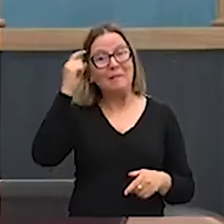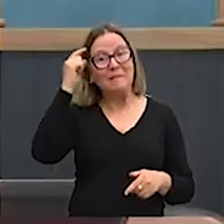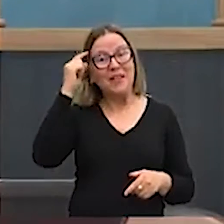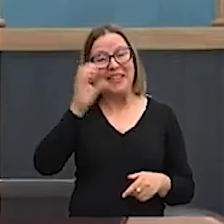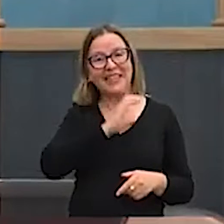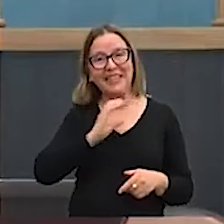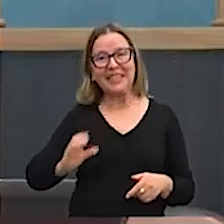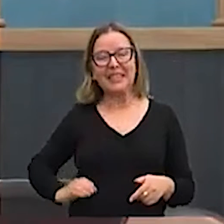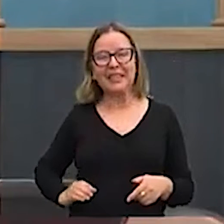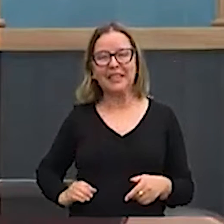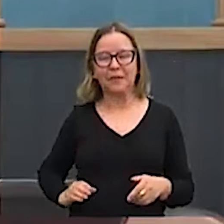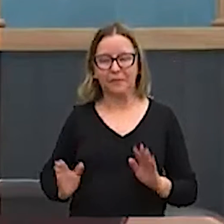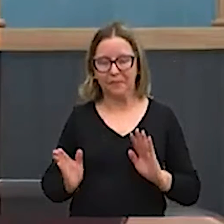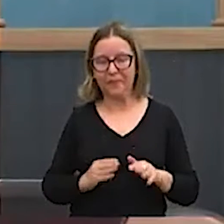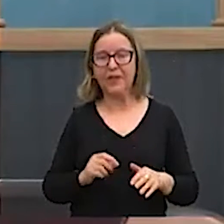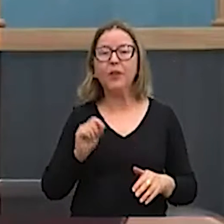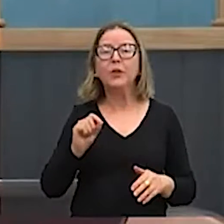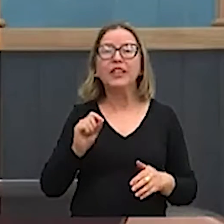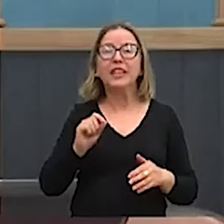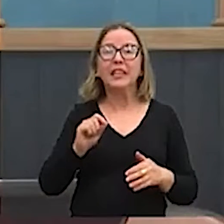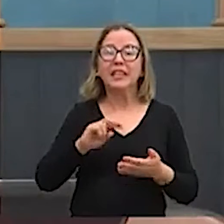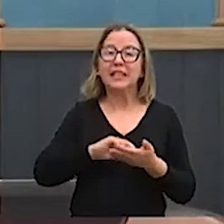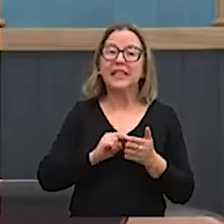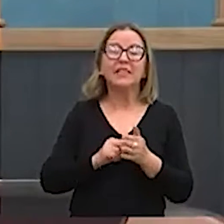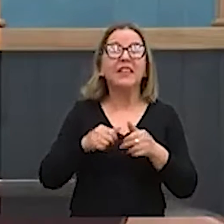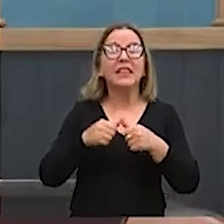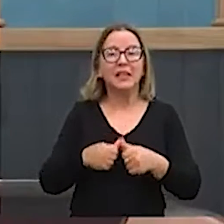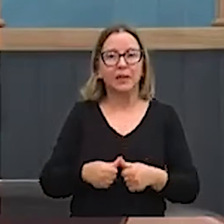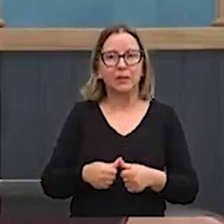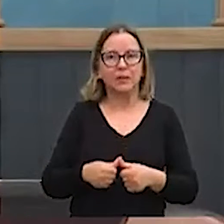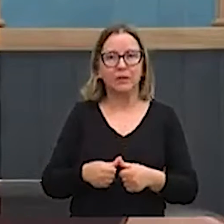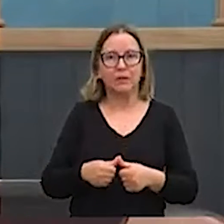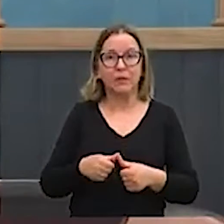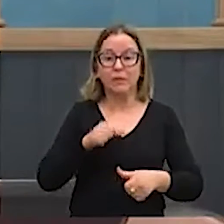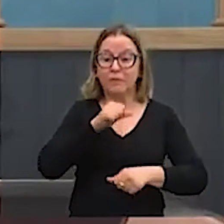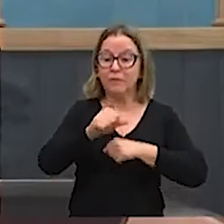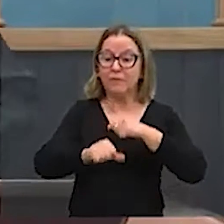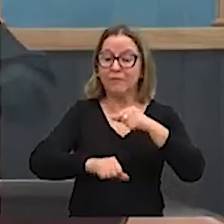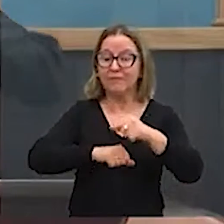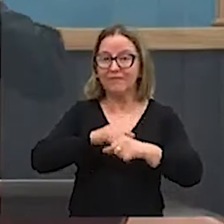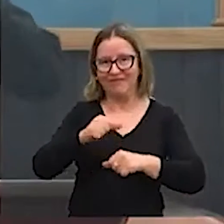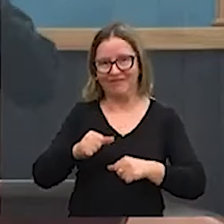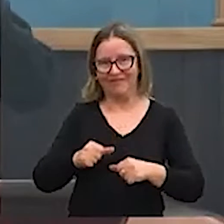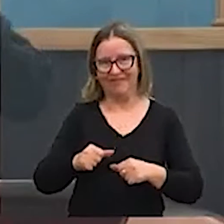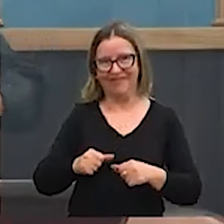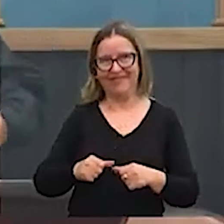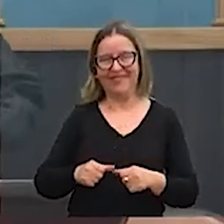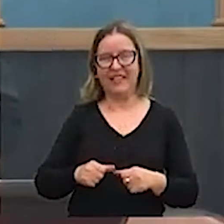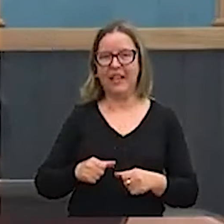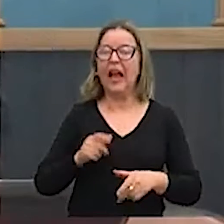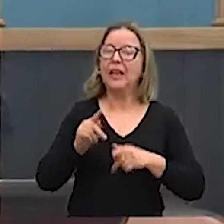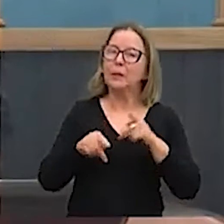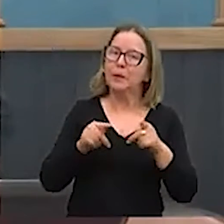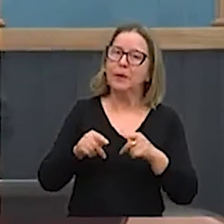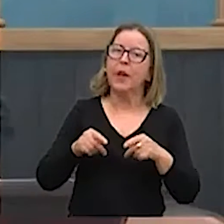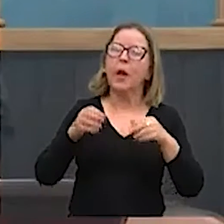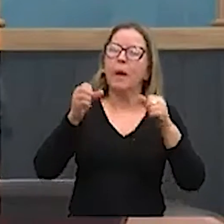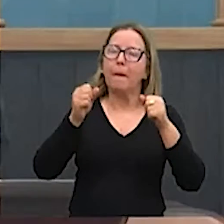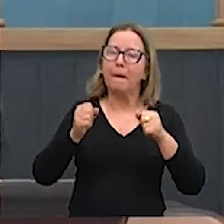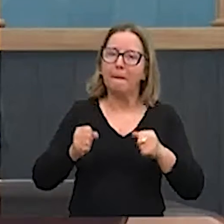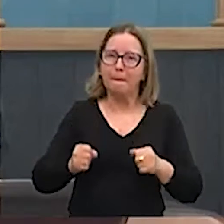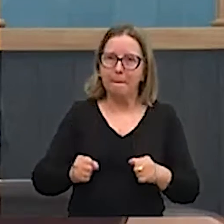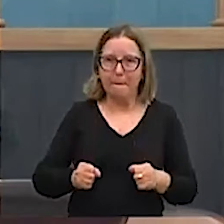uma mudança total. As pessoas podem ouvir o Evangelho repetidamente e,